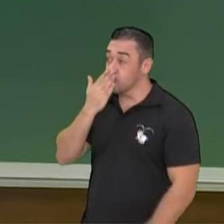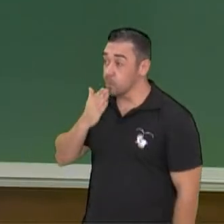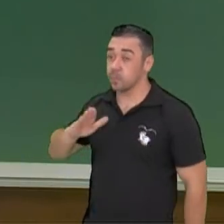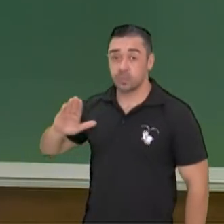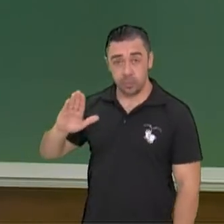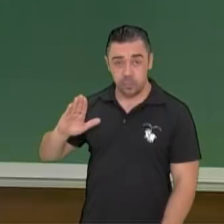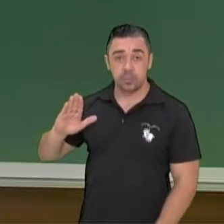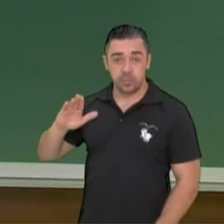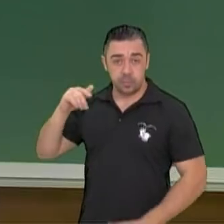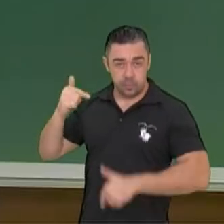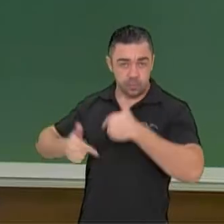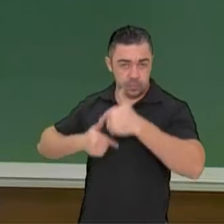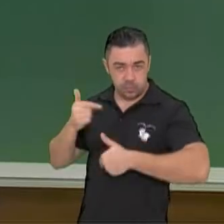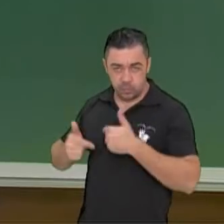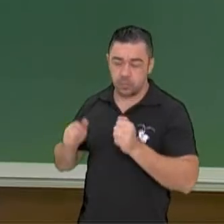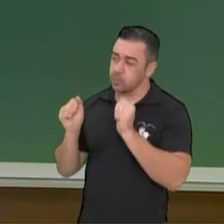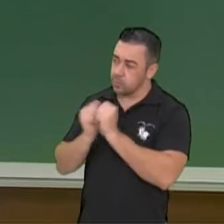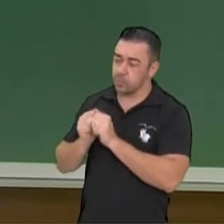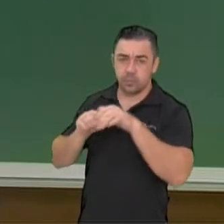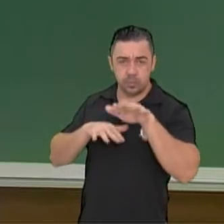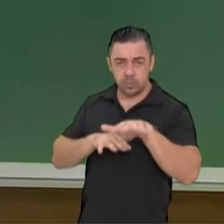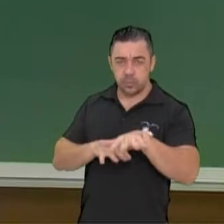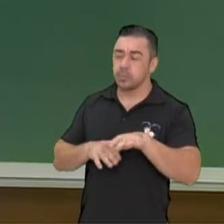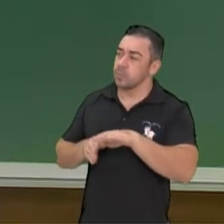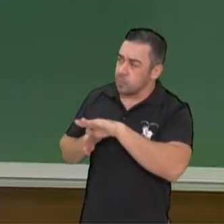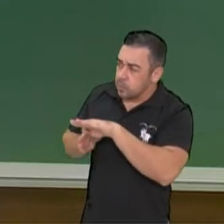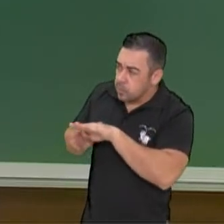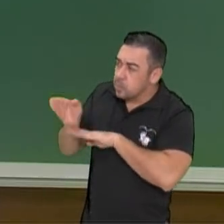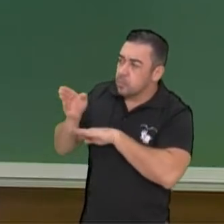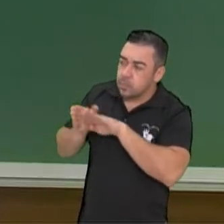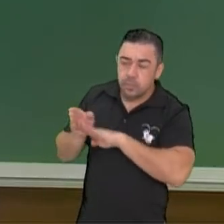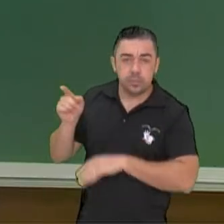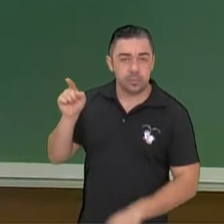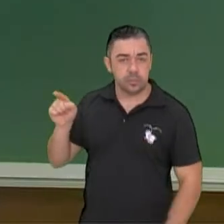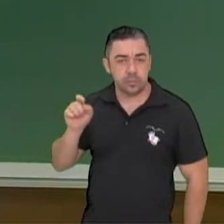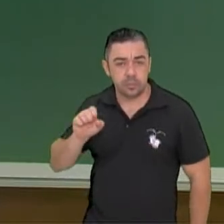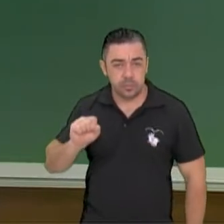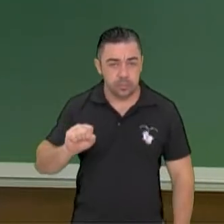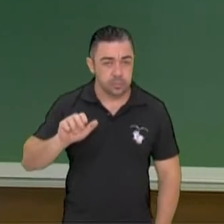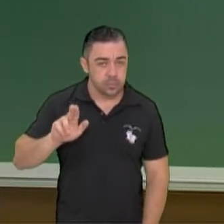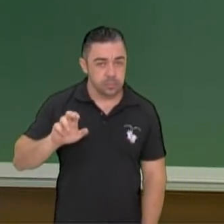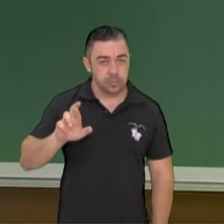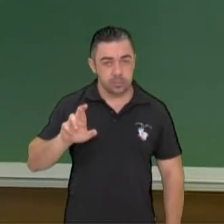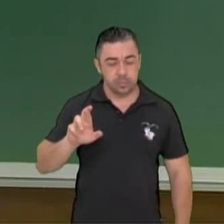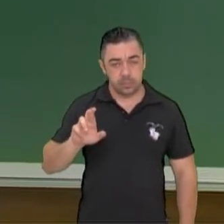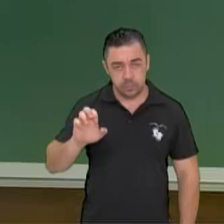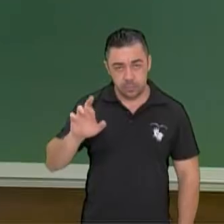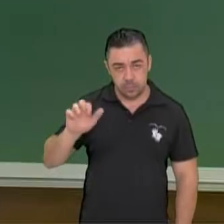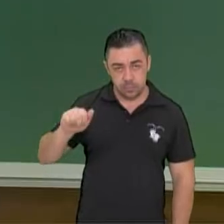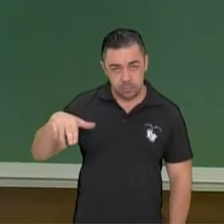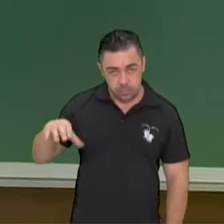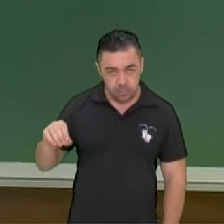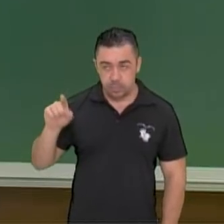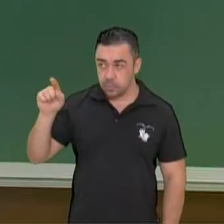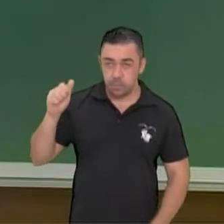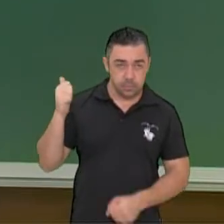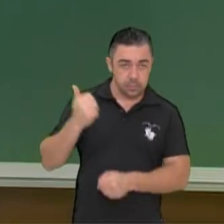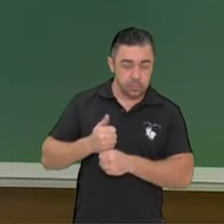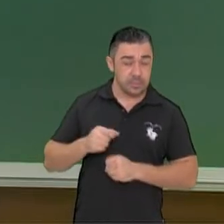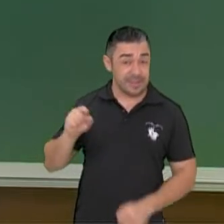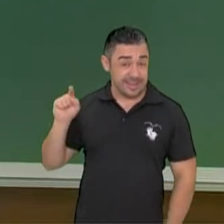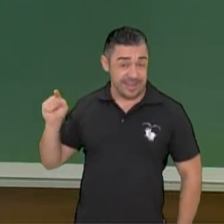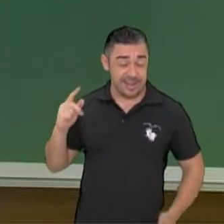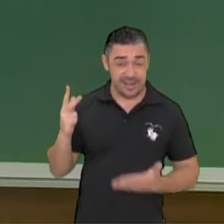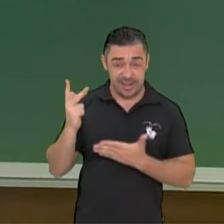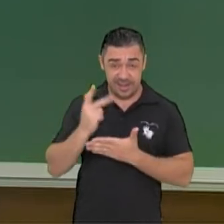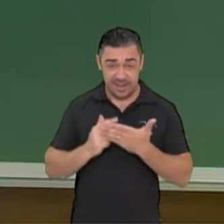jurando serviço militar e conselhos ao seu suzerano, que está de pé. Esse desenho,